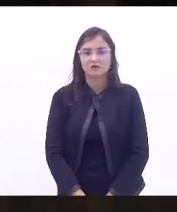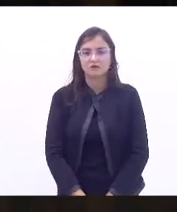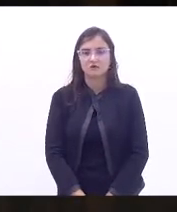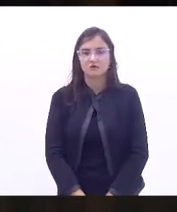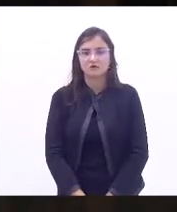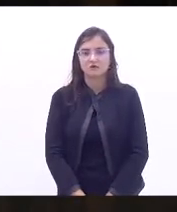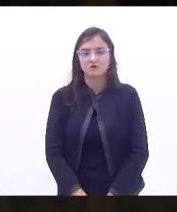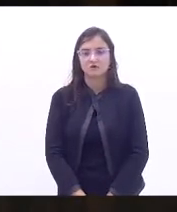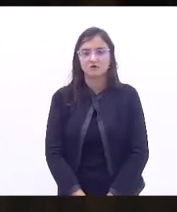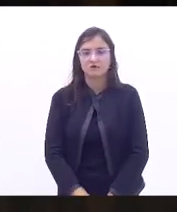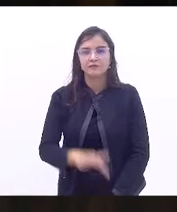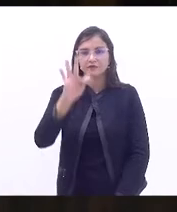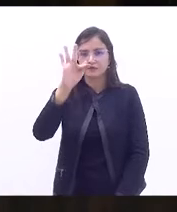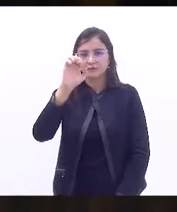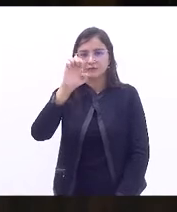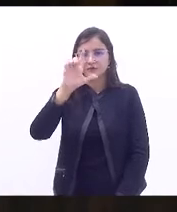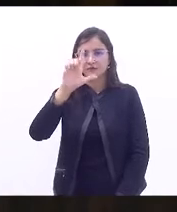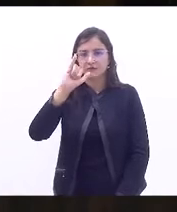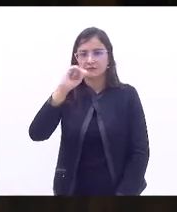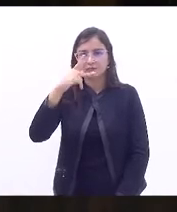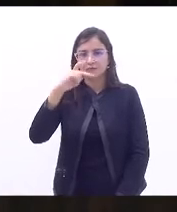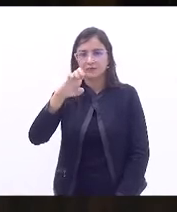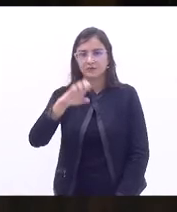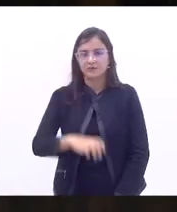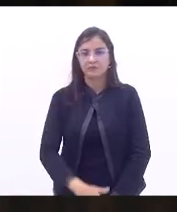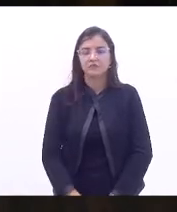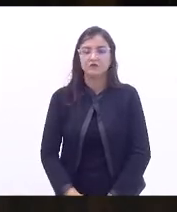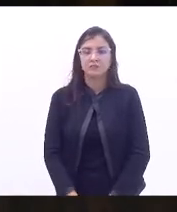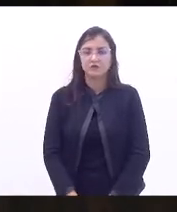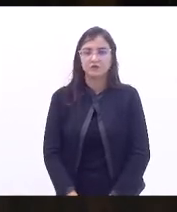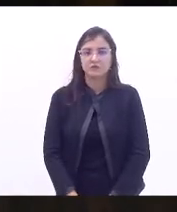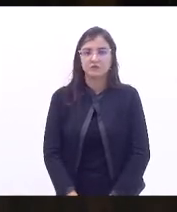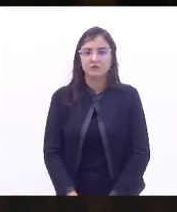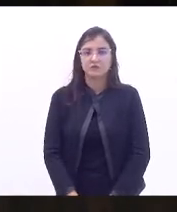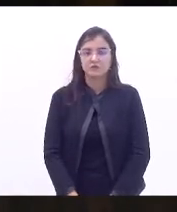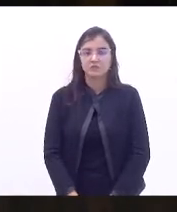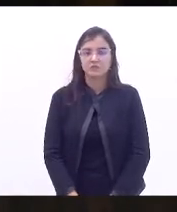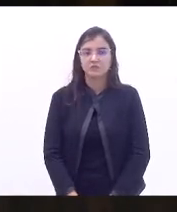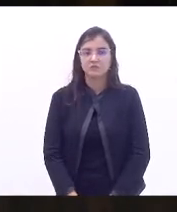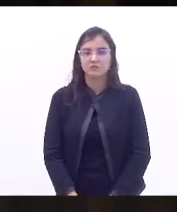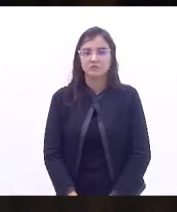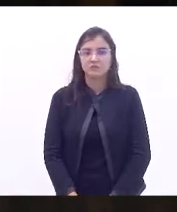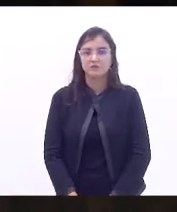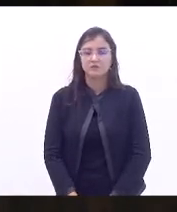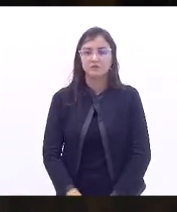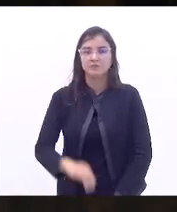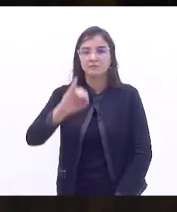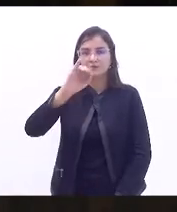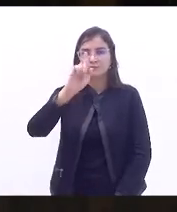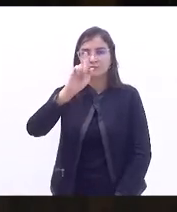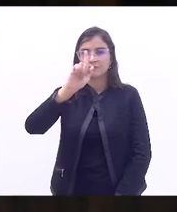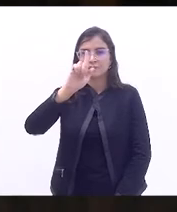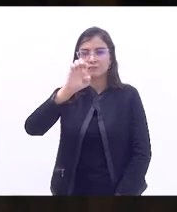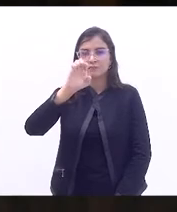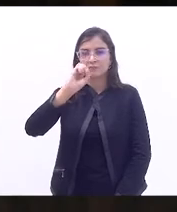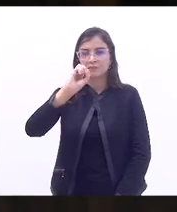Deputado Felipe Soares. Deputado Felipe Soares. Deputado Giovanni